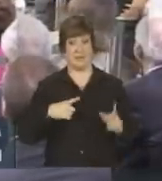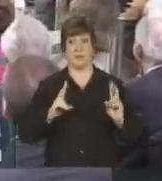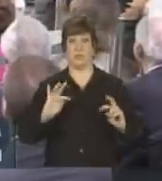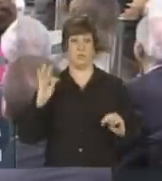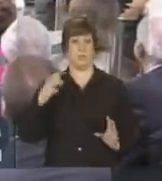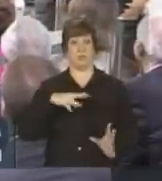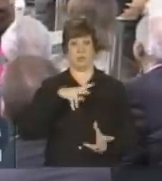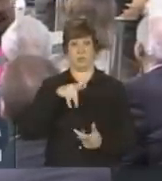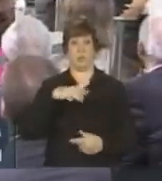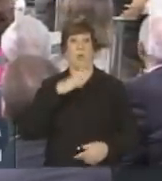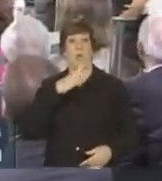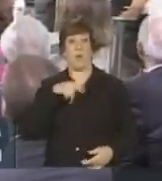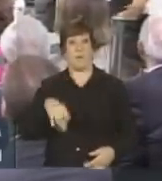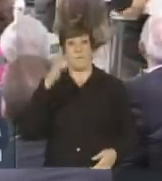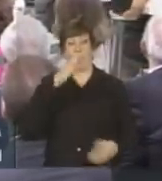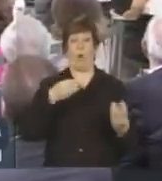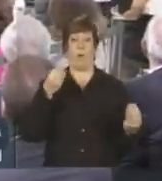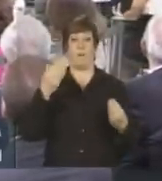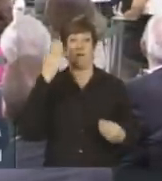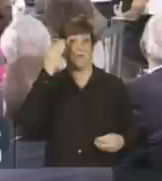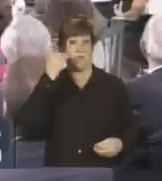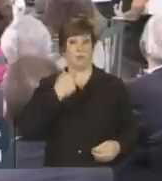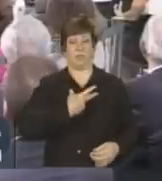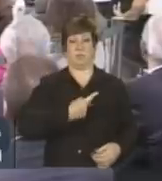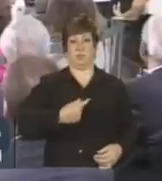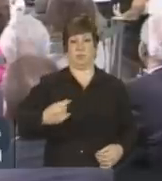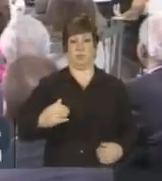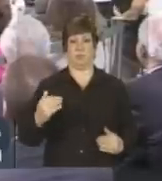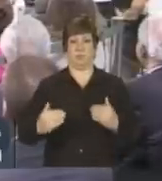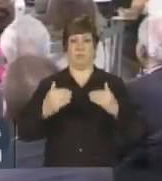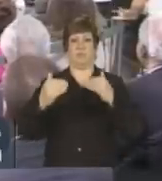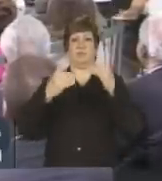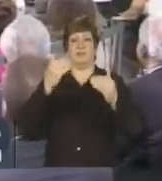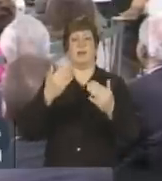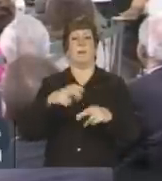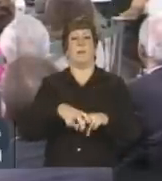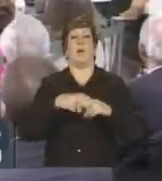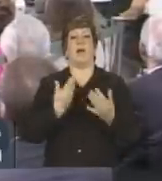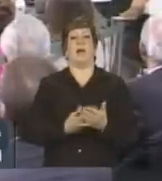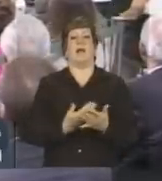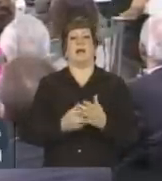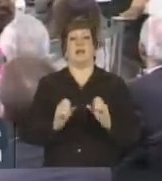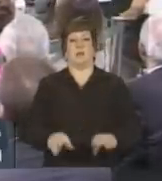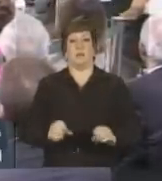no mundo de crescimento sustentável e inclusão através da educação.